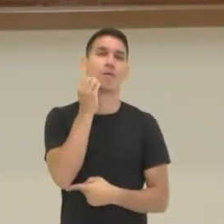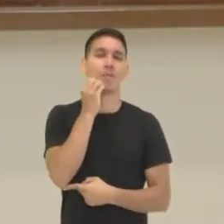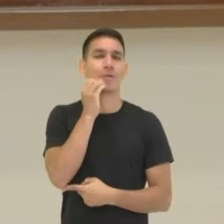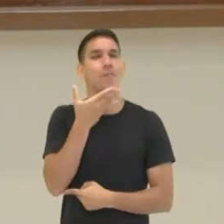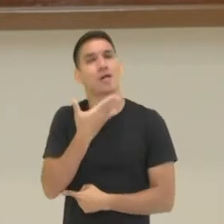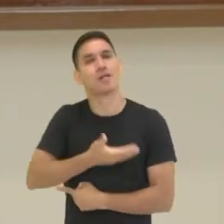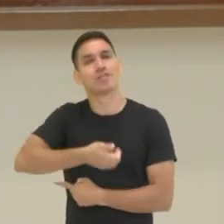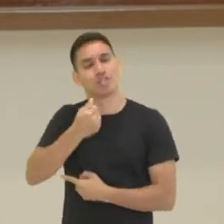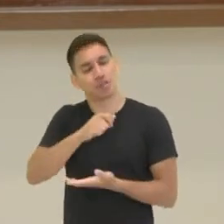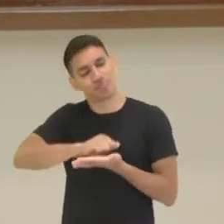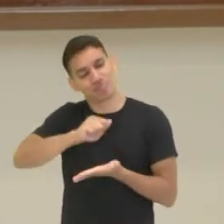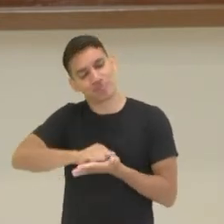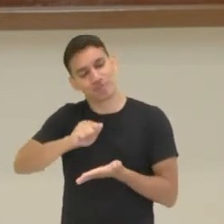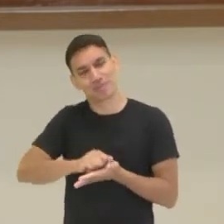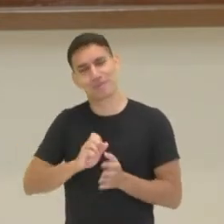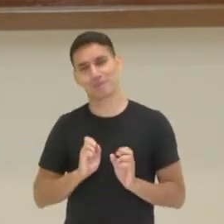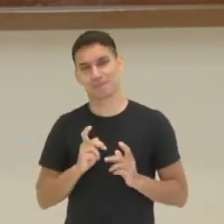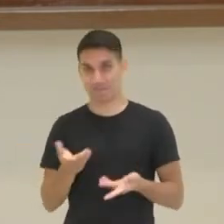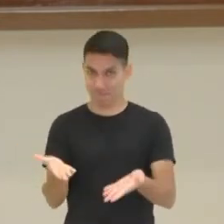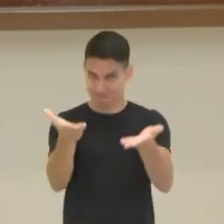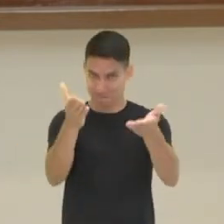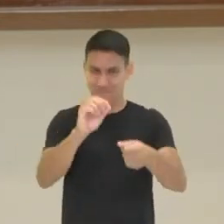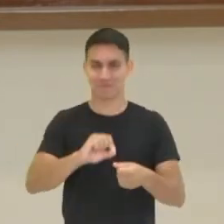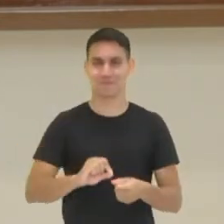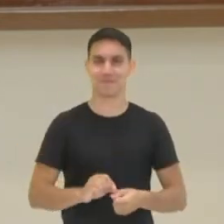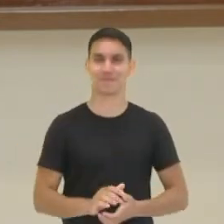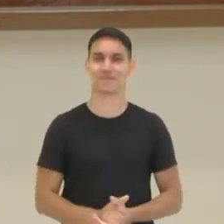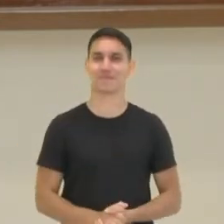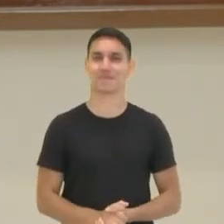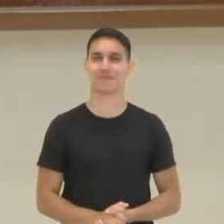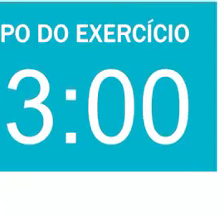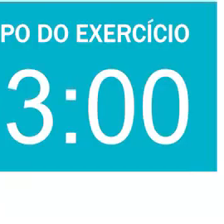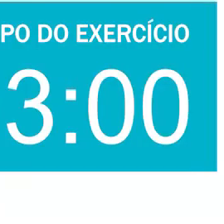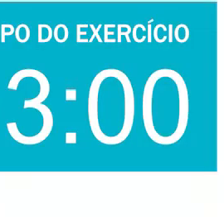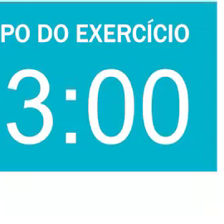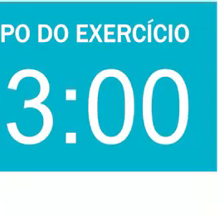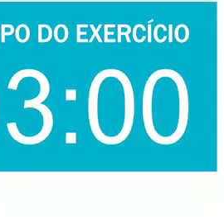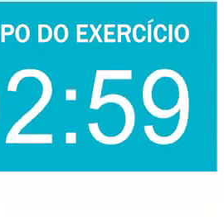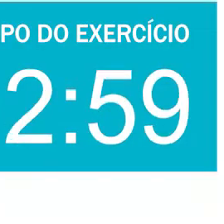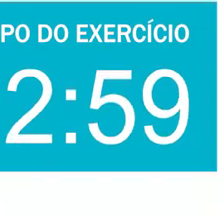a proficiência na língua escrita. Bora fazer atividade, pessoal, para treinar?